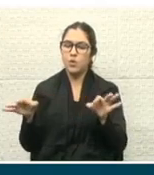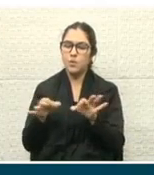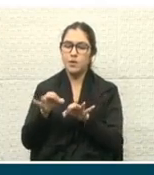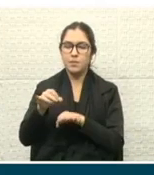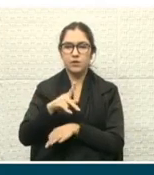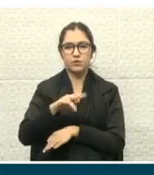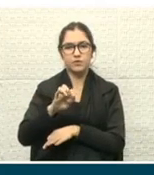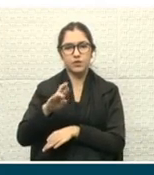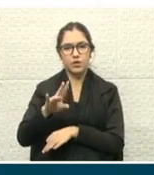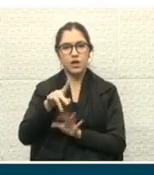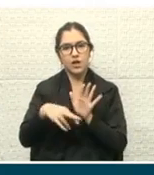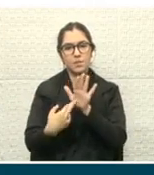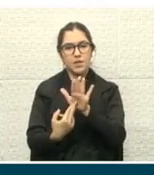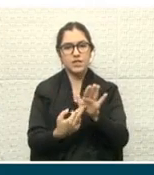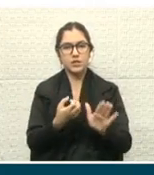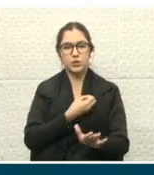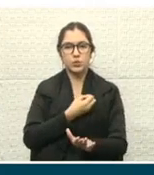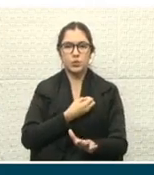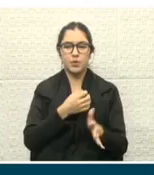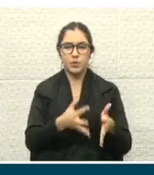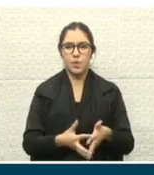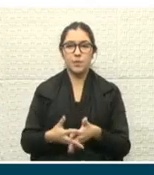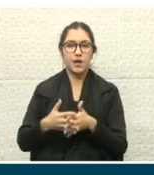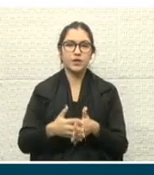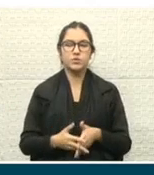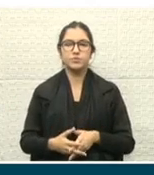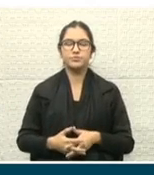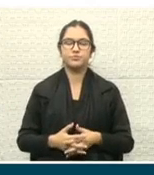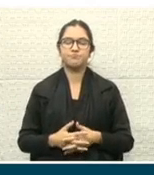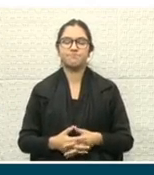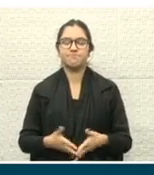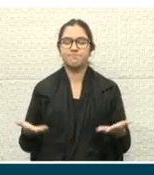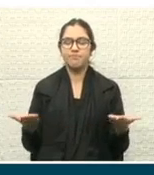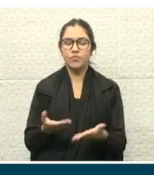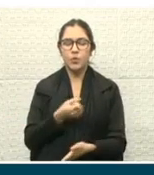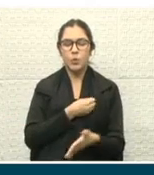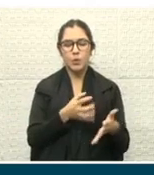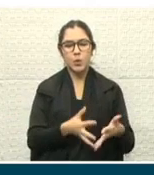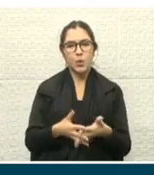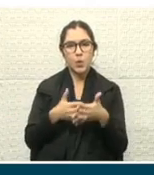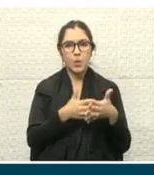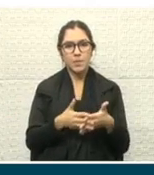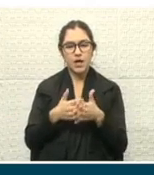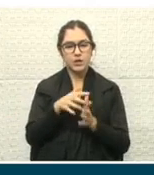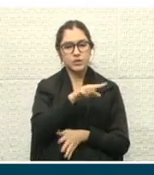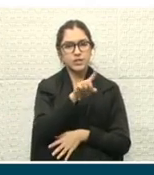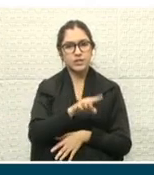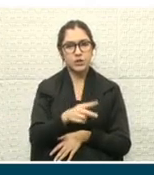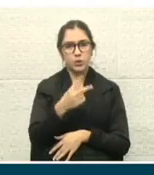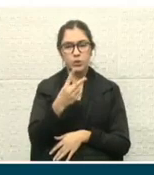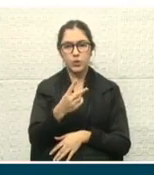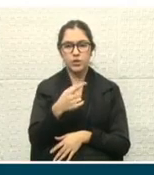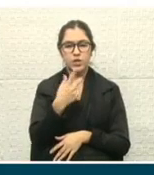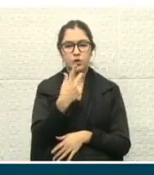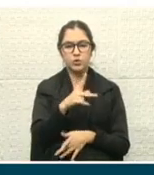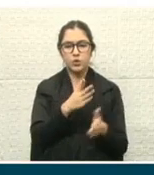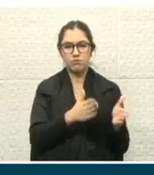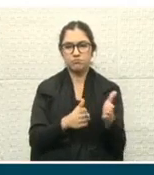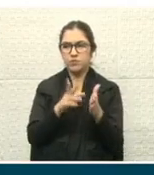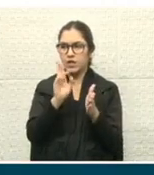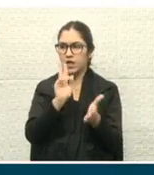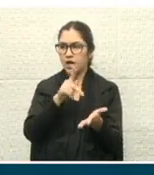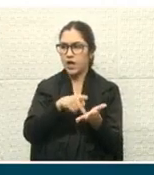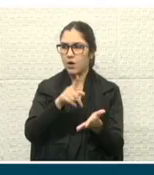do vetor que representa esse número complexo. Agora, o número complexo Z2. A sua parte